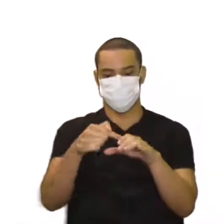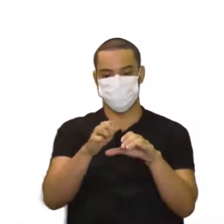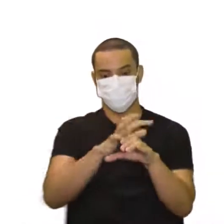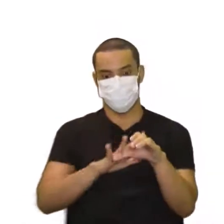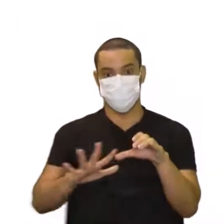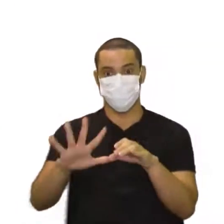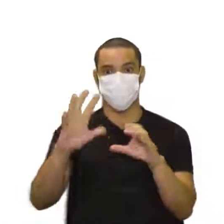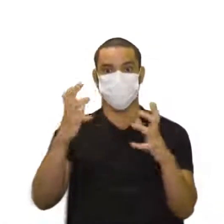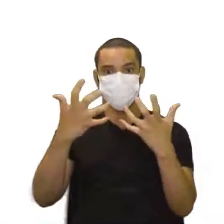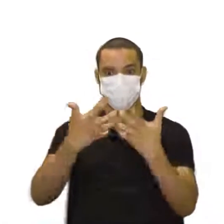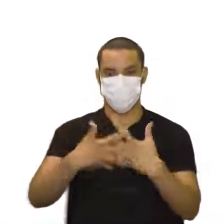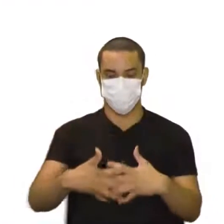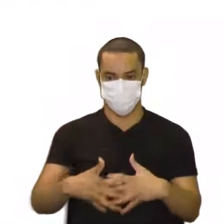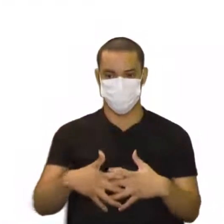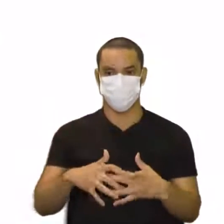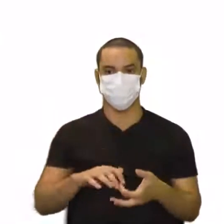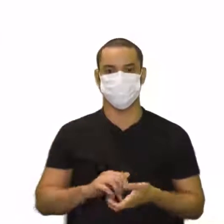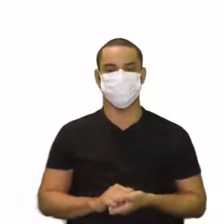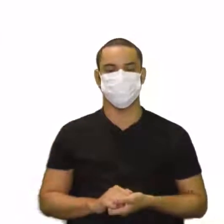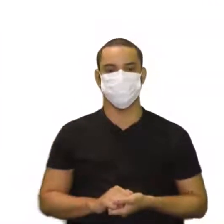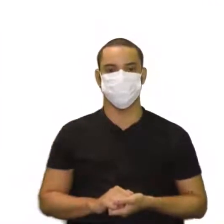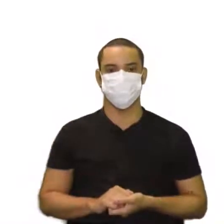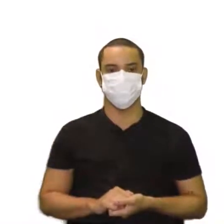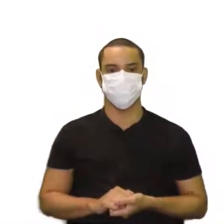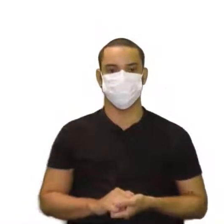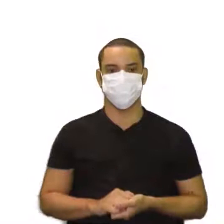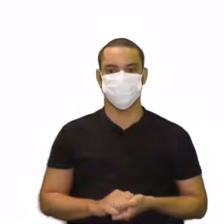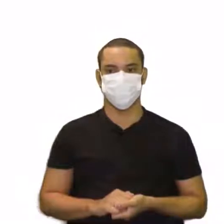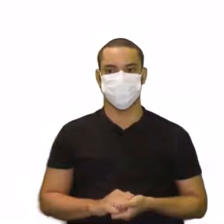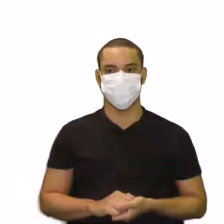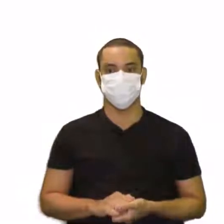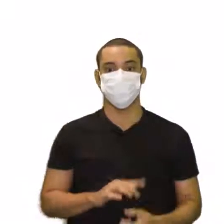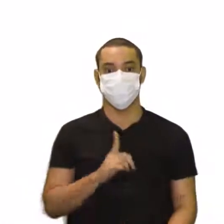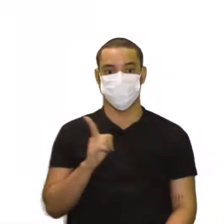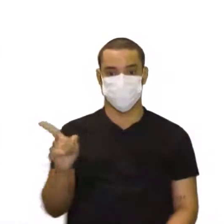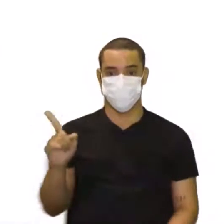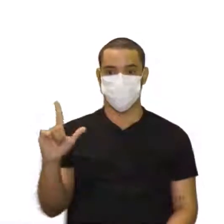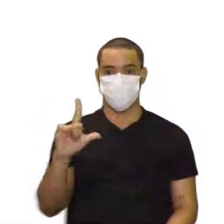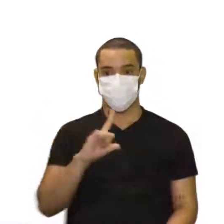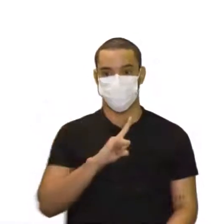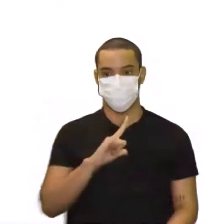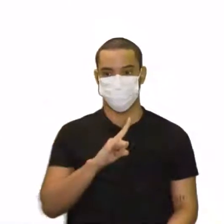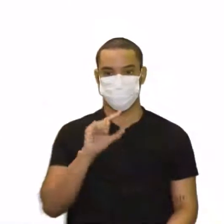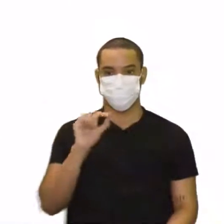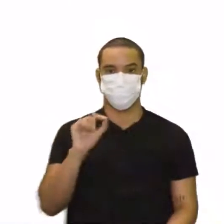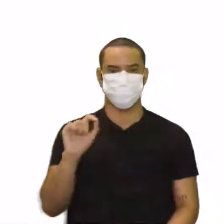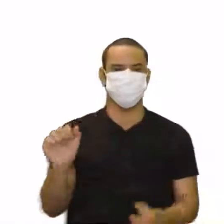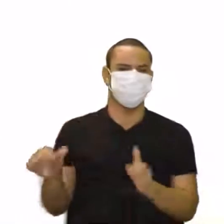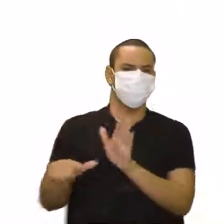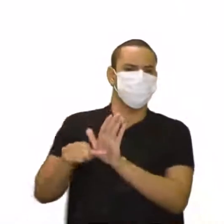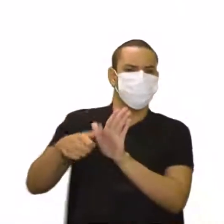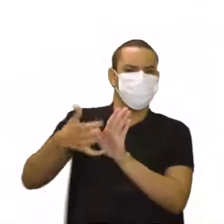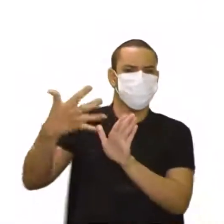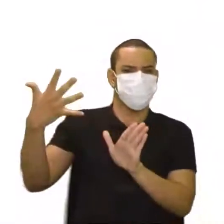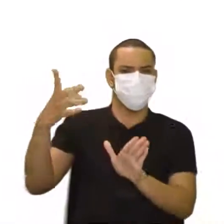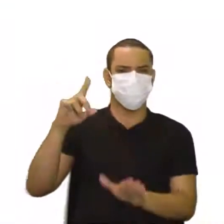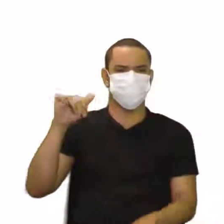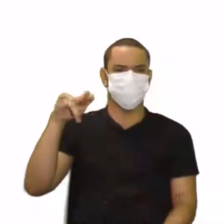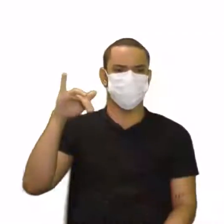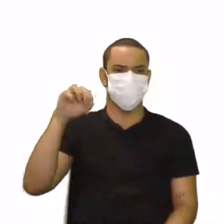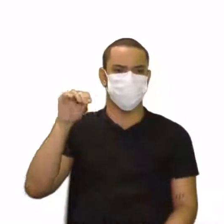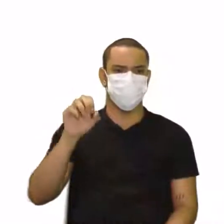seu funcionamento. E aqui, olha só, nós temos um dos primeiros dínamos, olha o tamanho disso,